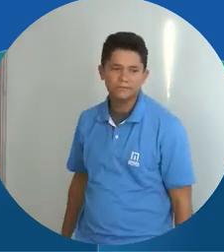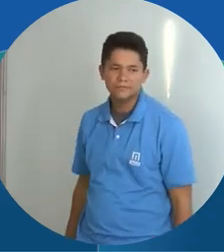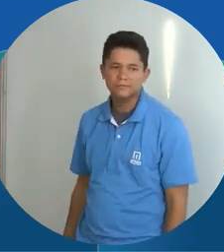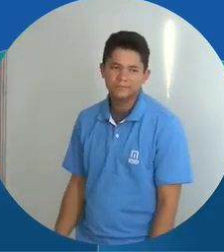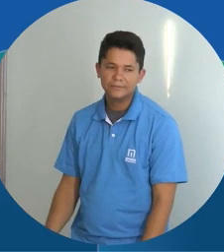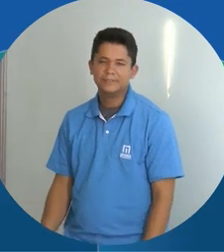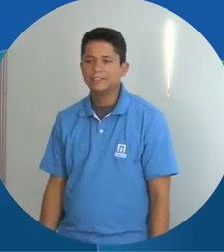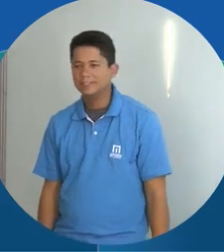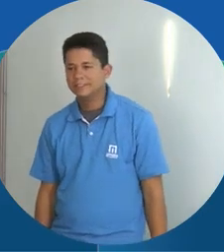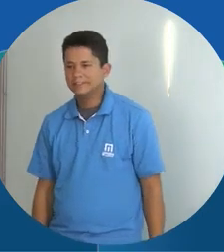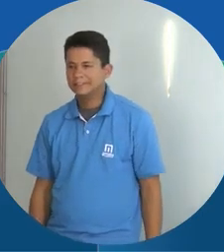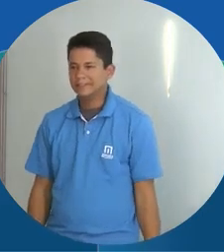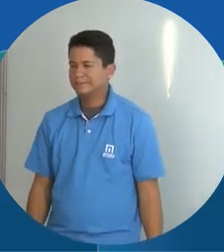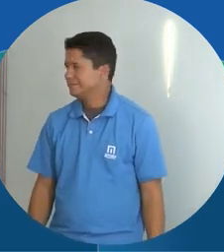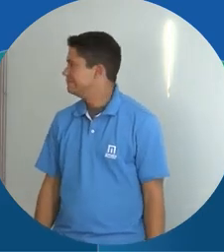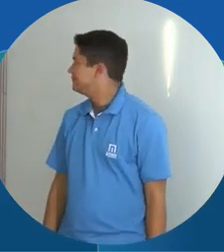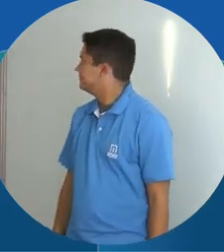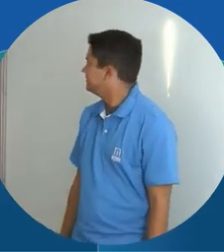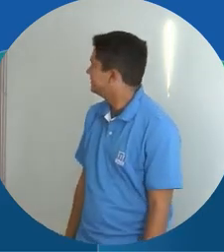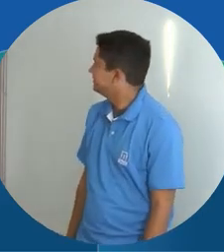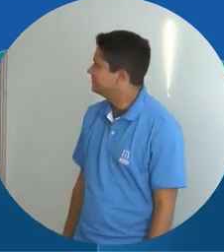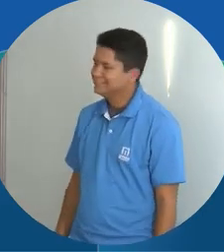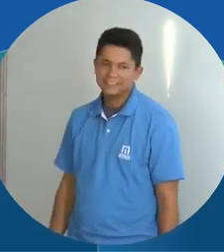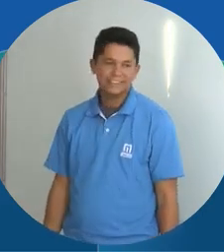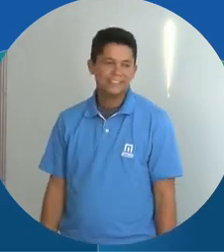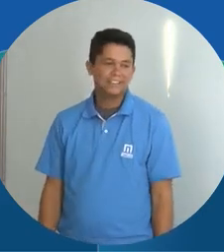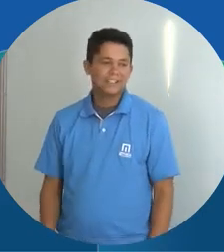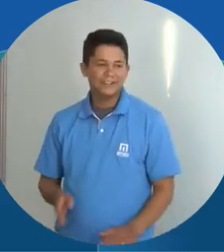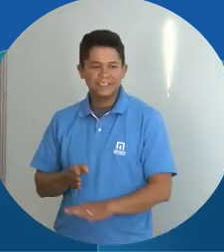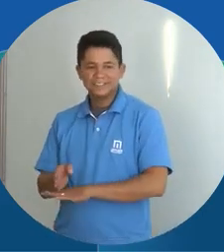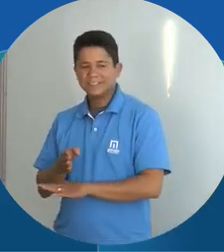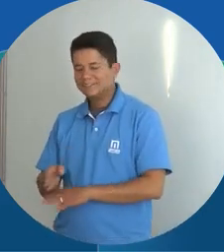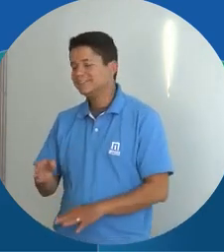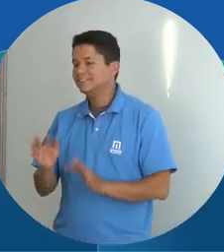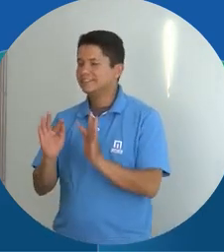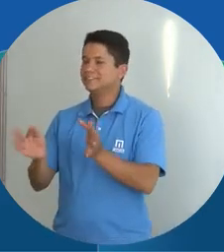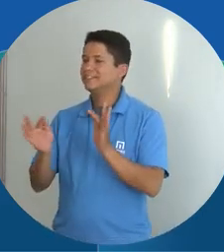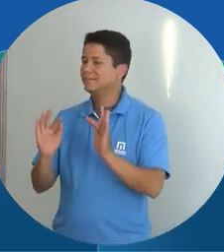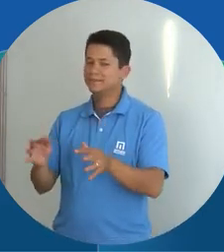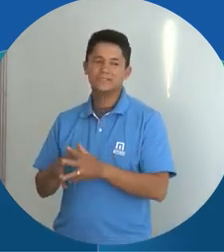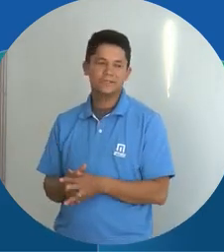acesso muito simples. Aqui já a